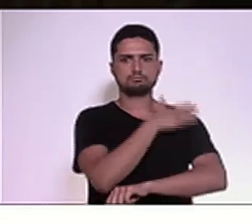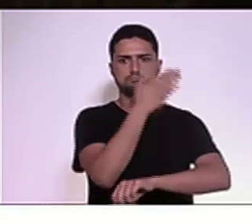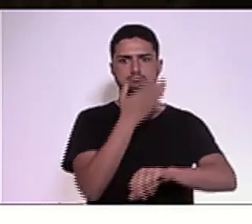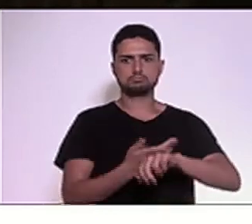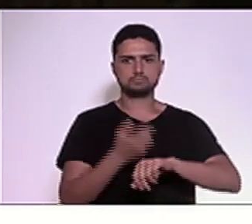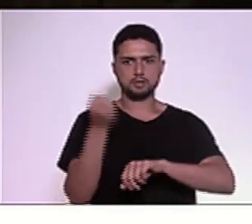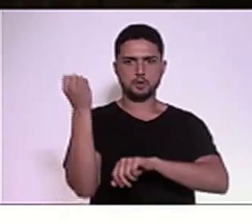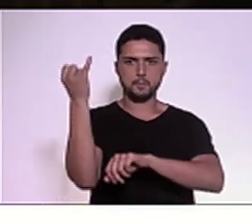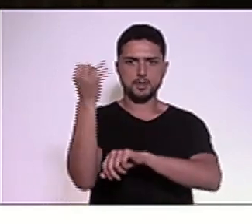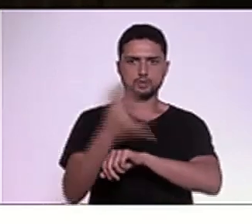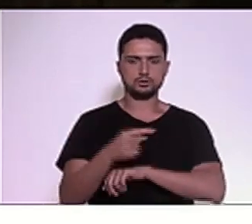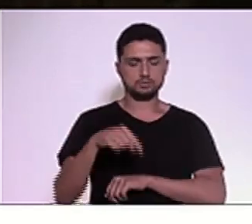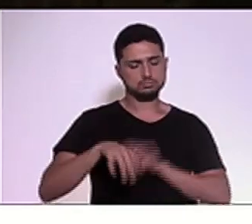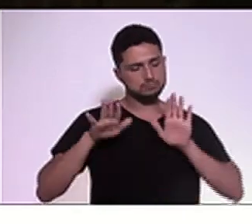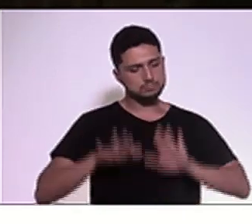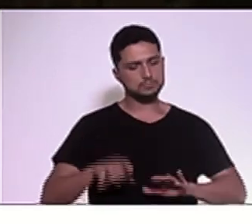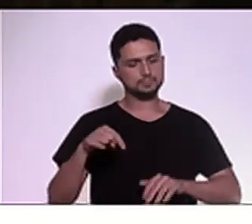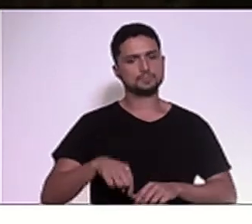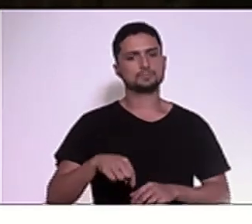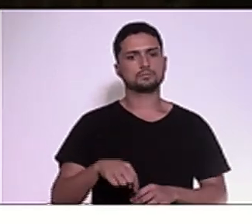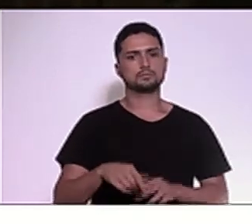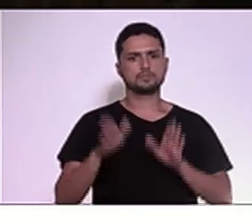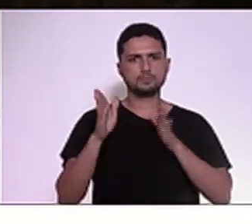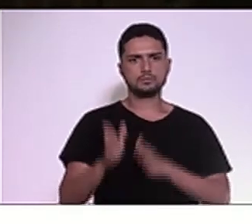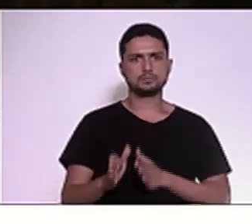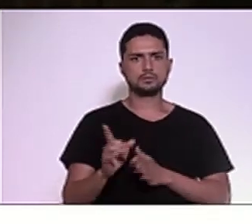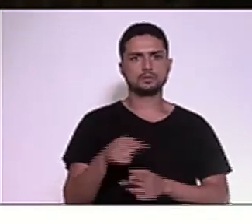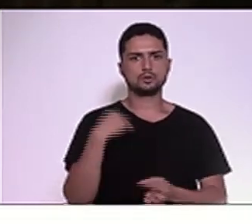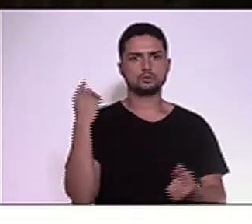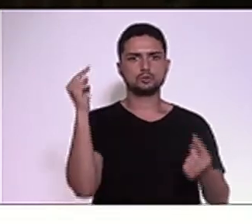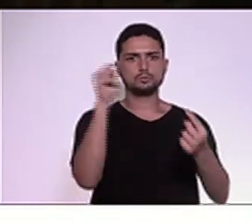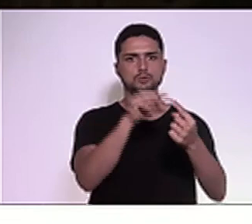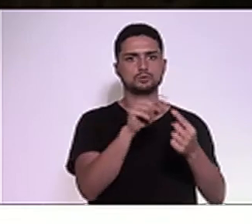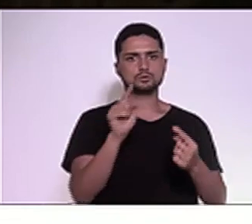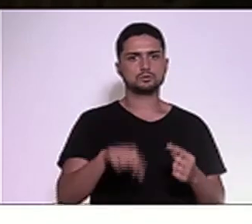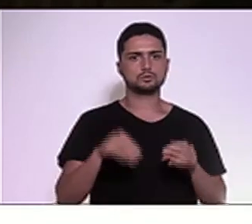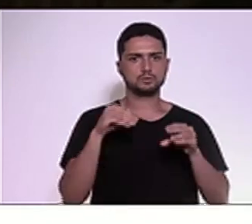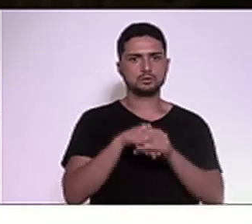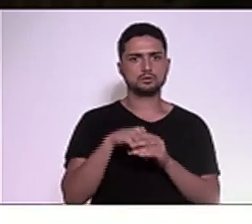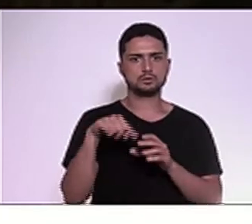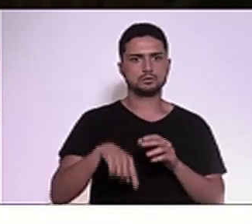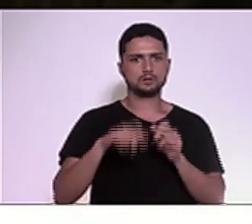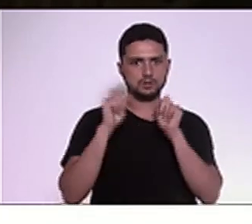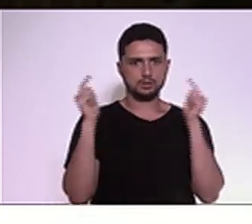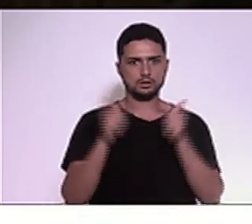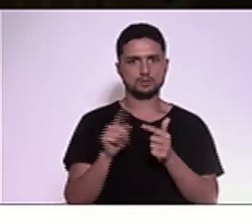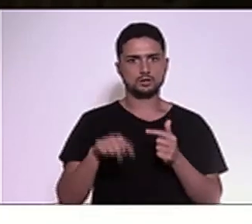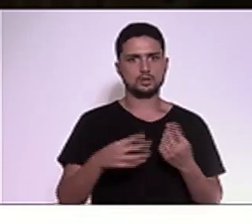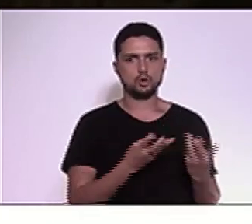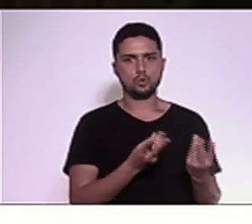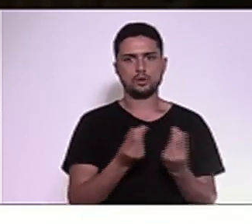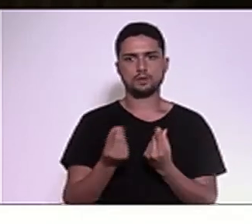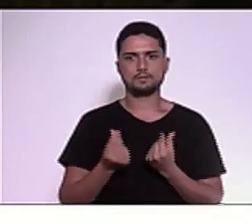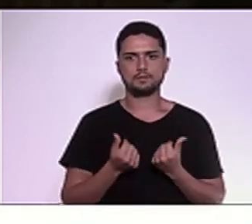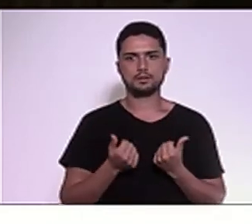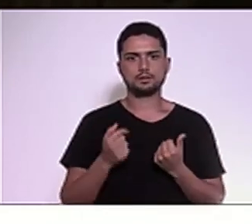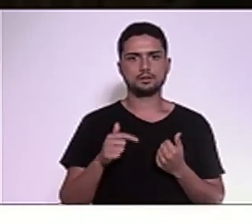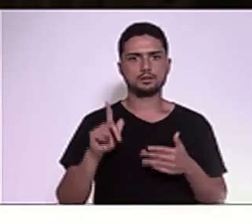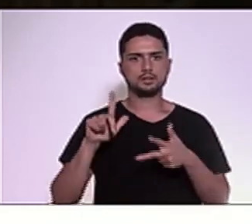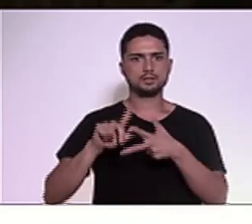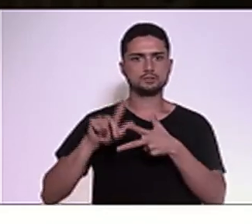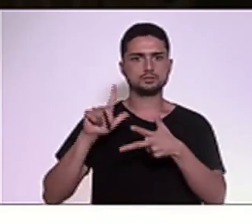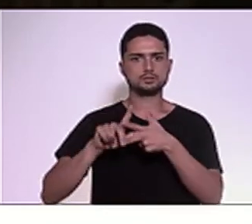muita firmeza, sabendo que o propósito da gente dentro dessa casa é qualificar o